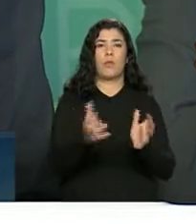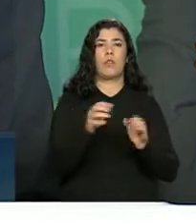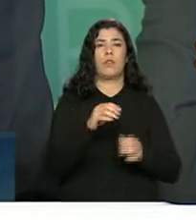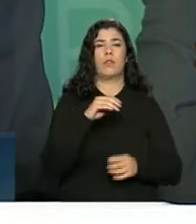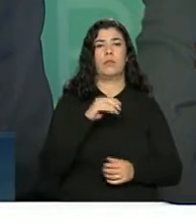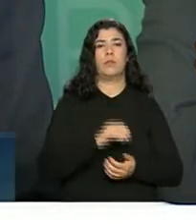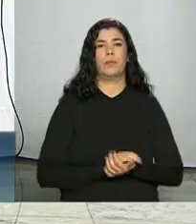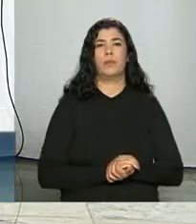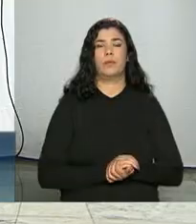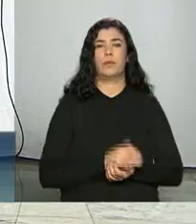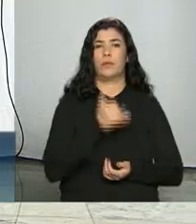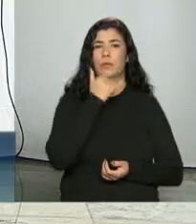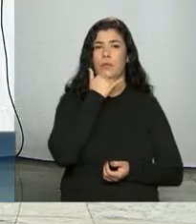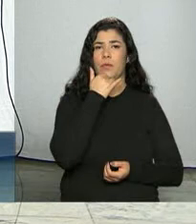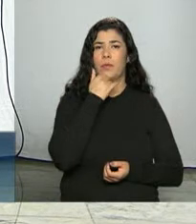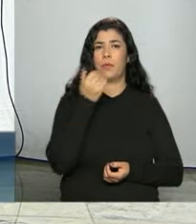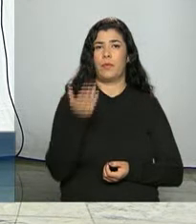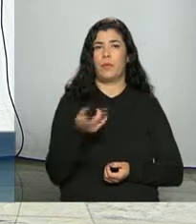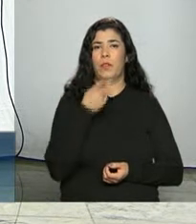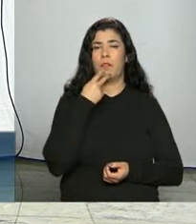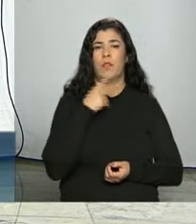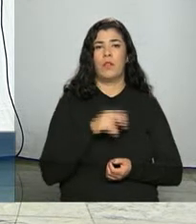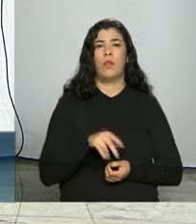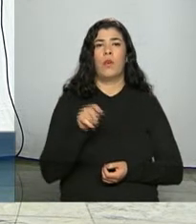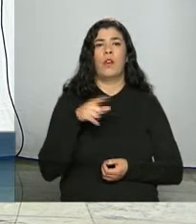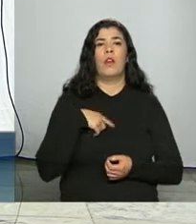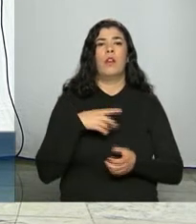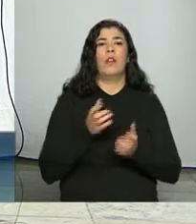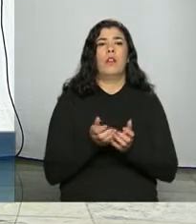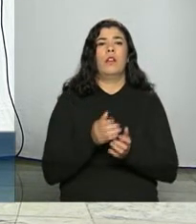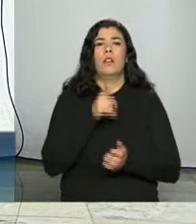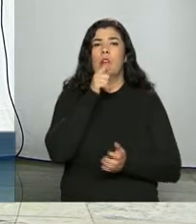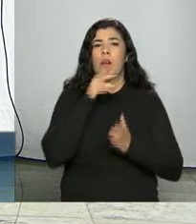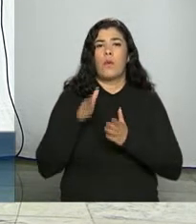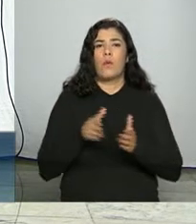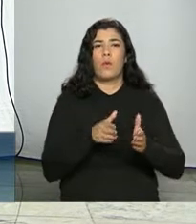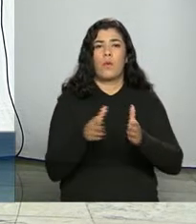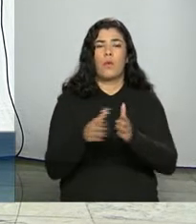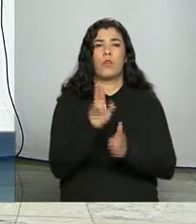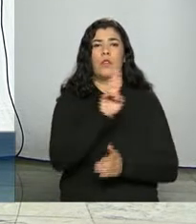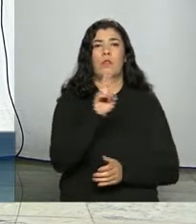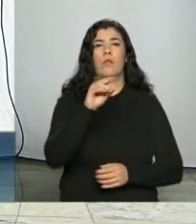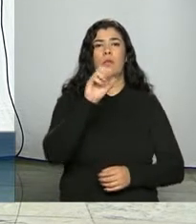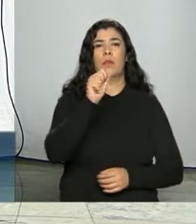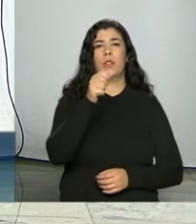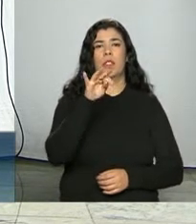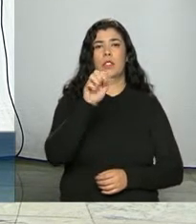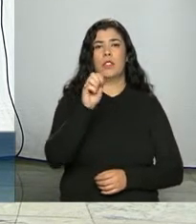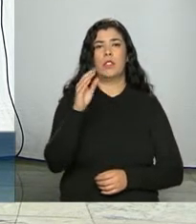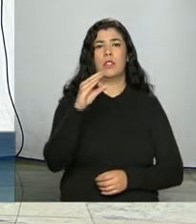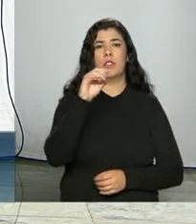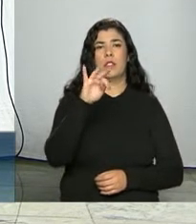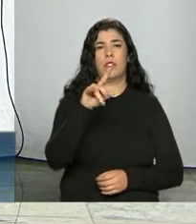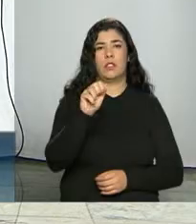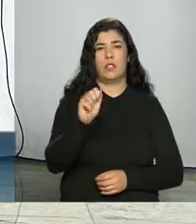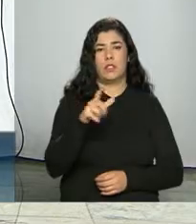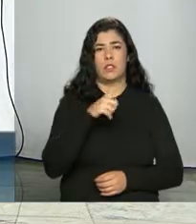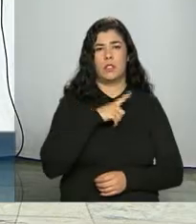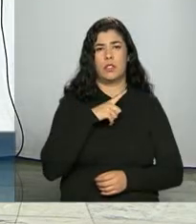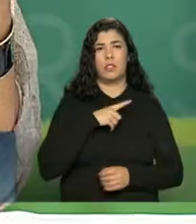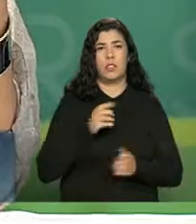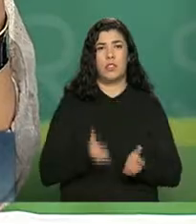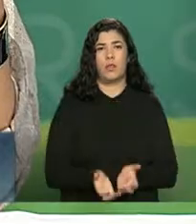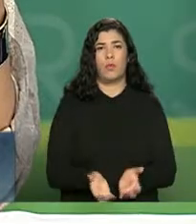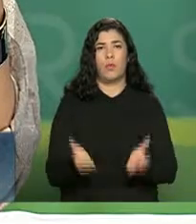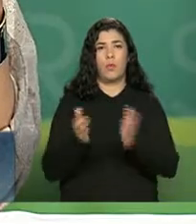Santa Cecília é no sistema Paraíba do Sul que faz a transposição para abastecer a cidade do Rio de Janeiro eles não são